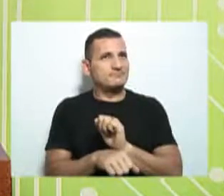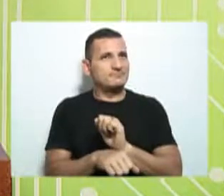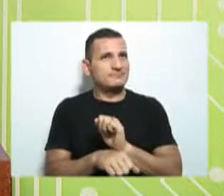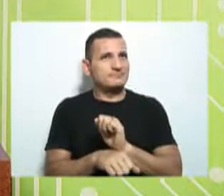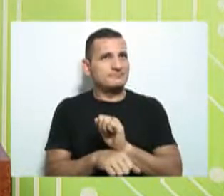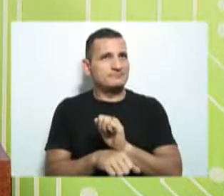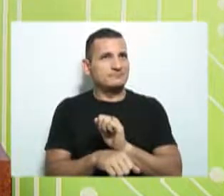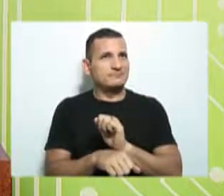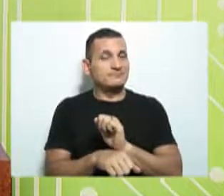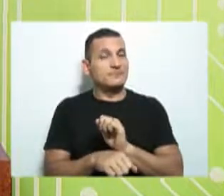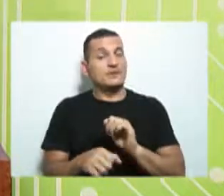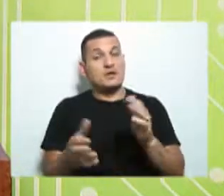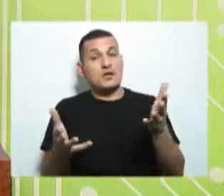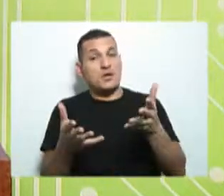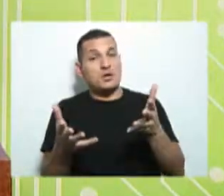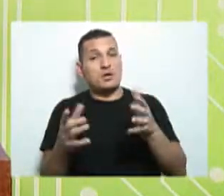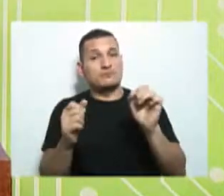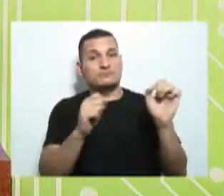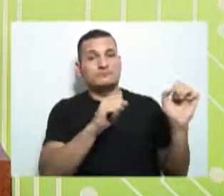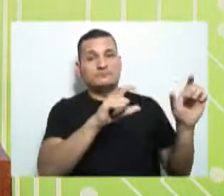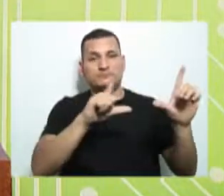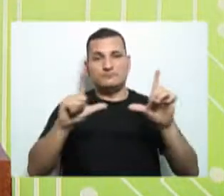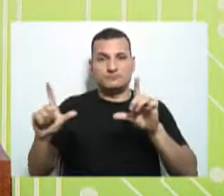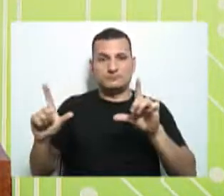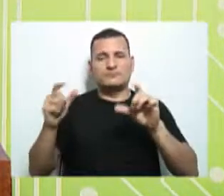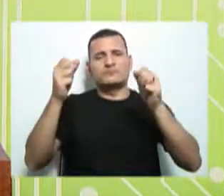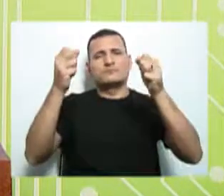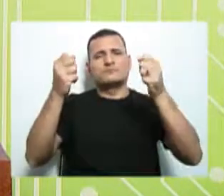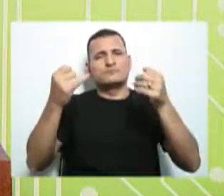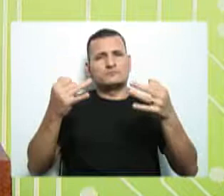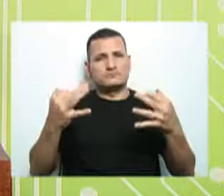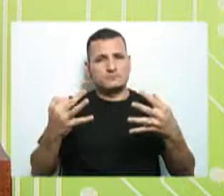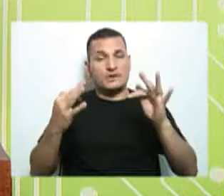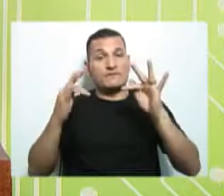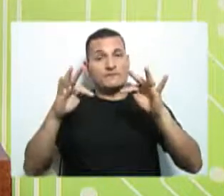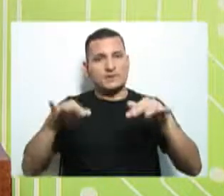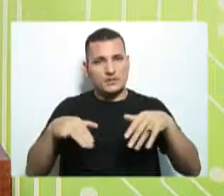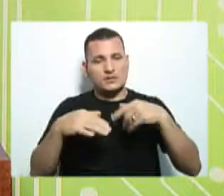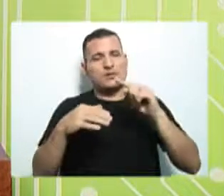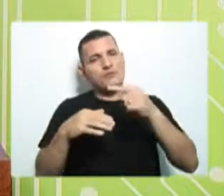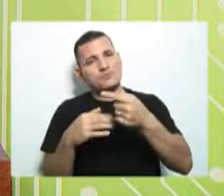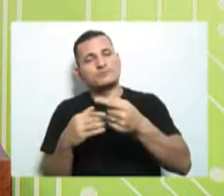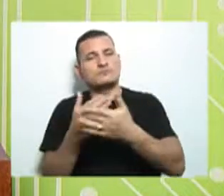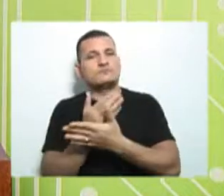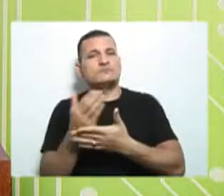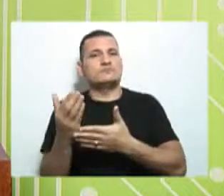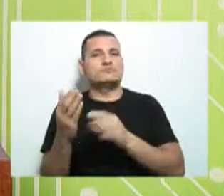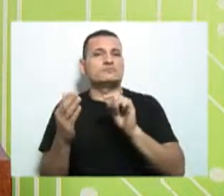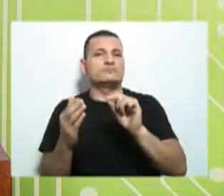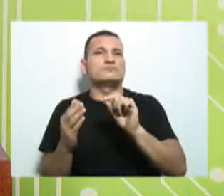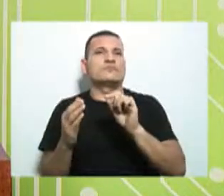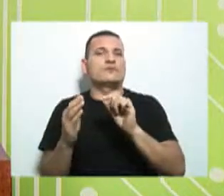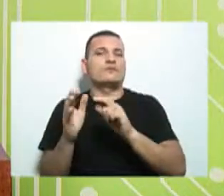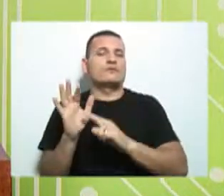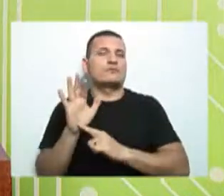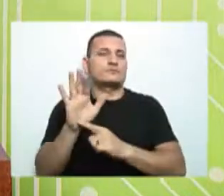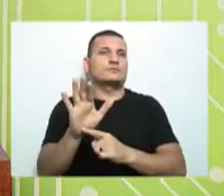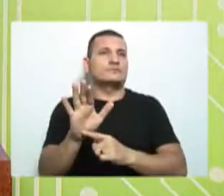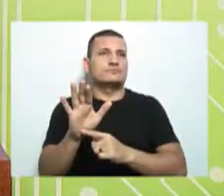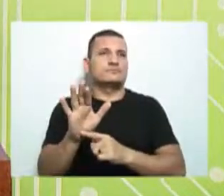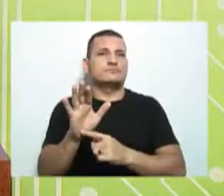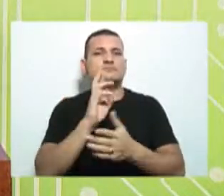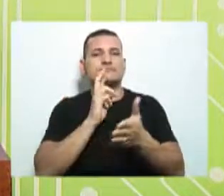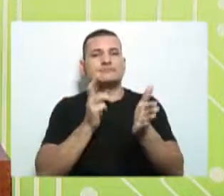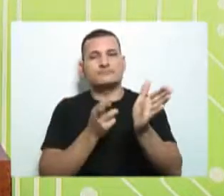eu vou voltar no slide anterior para finalizar a nossa aula e aí começamos com a apresentação. Tá certo? Começamos